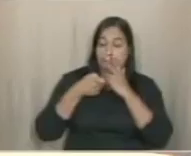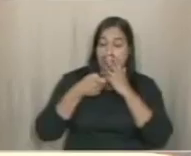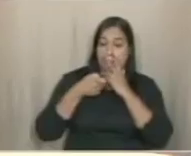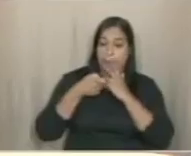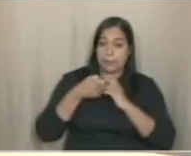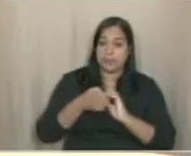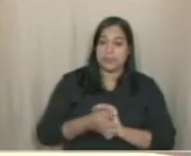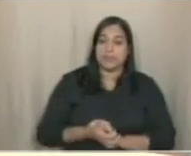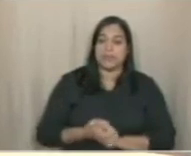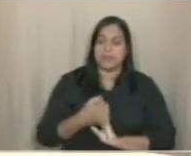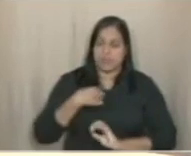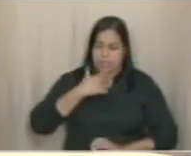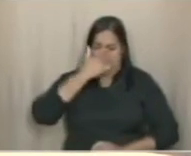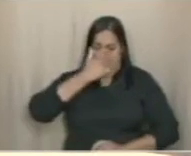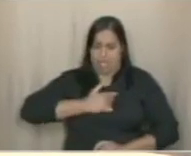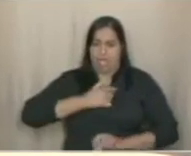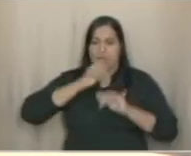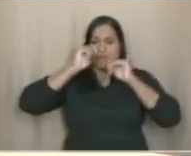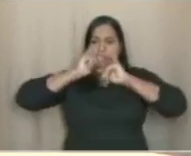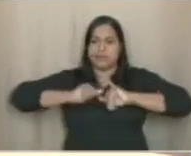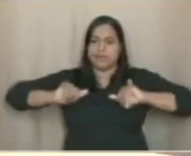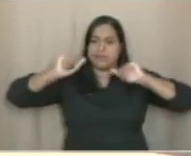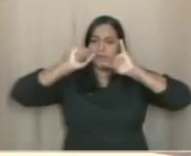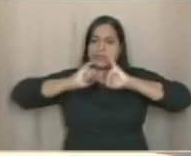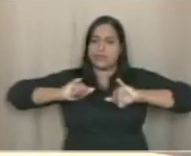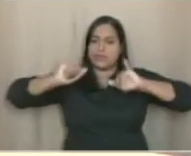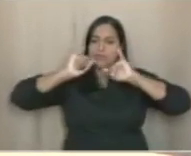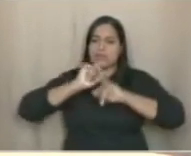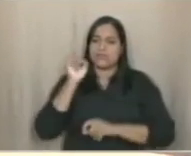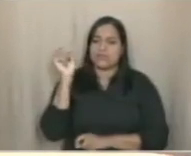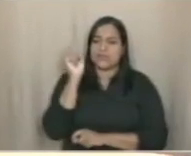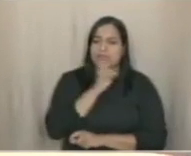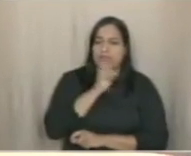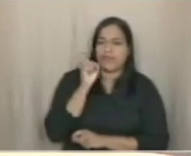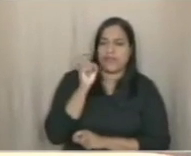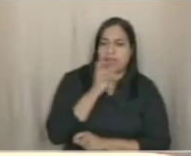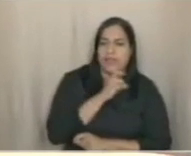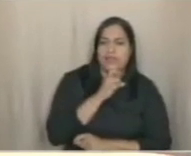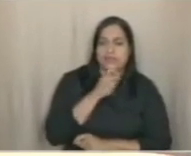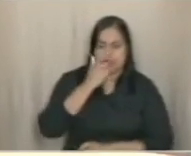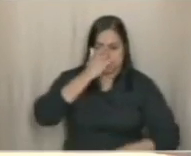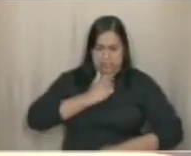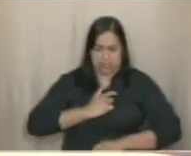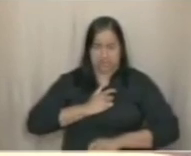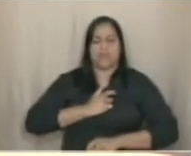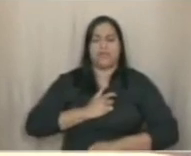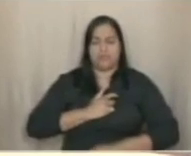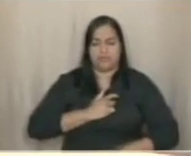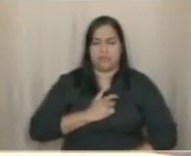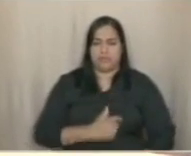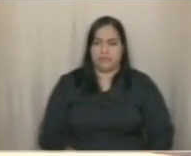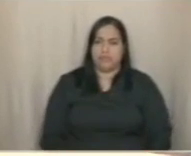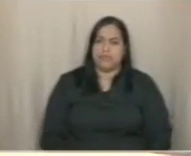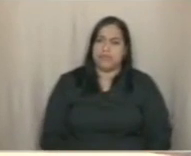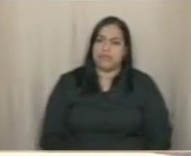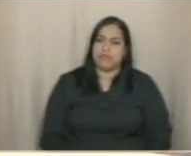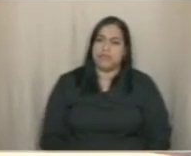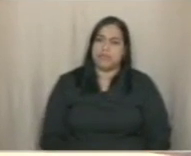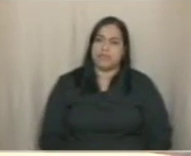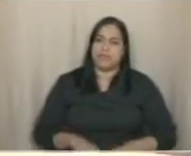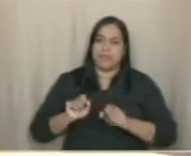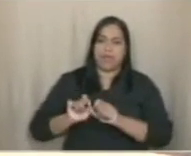imprensa, fui vítima da publicidade de informações falsas ao meu respeito, onde a